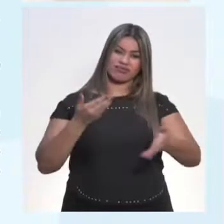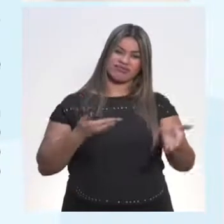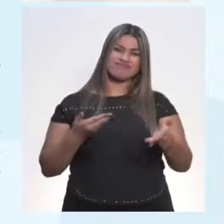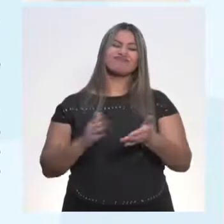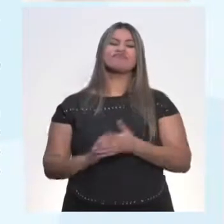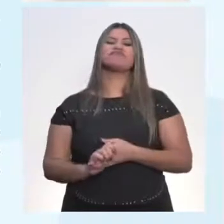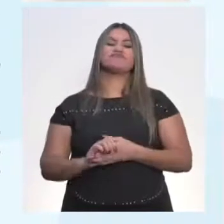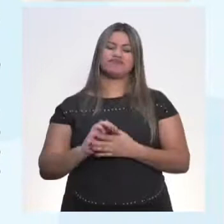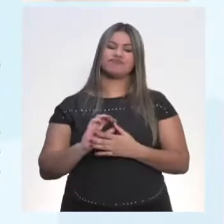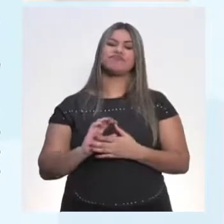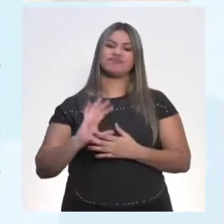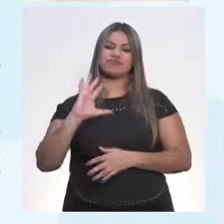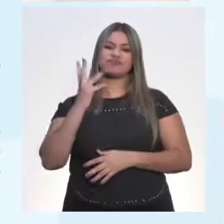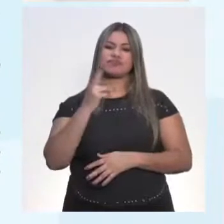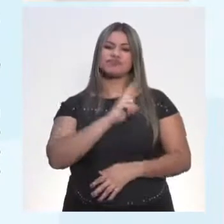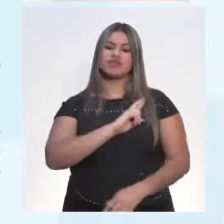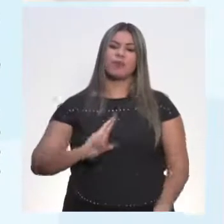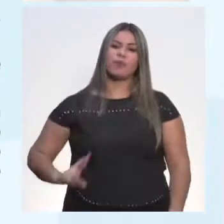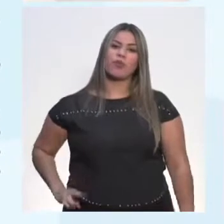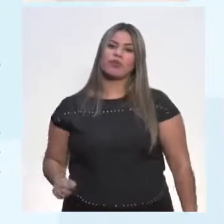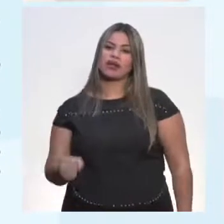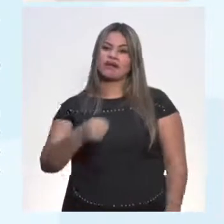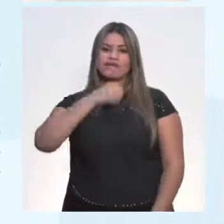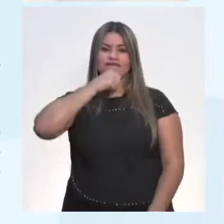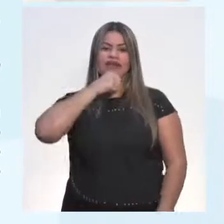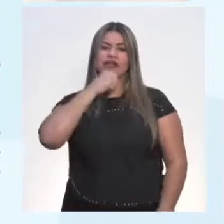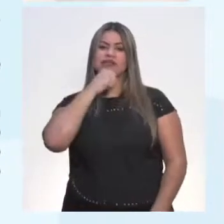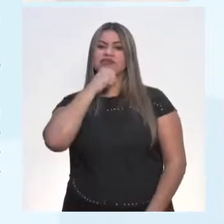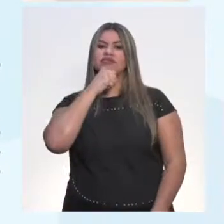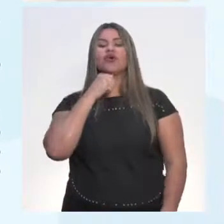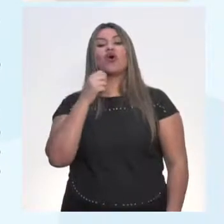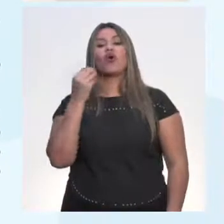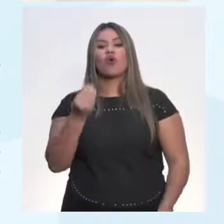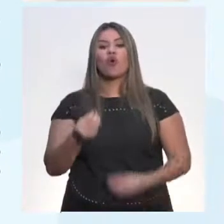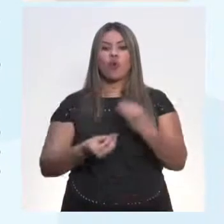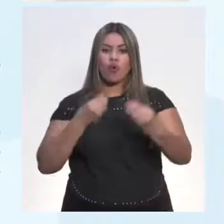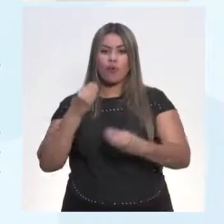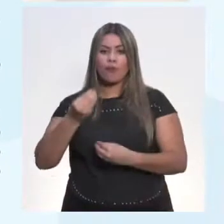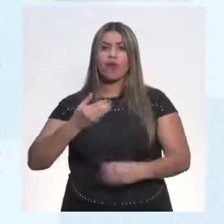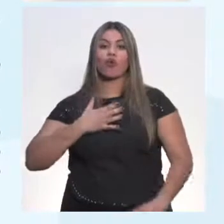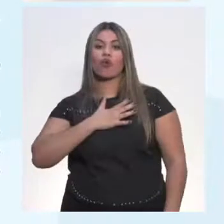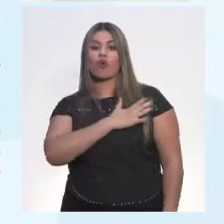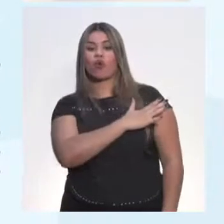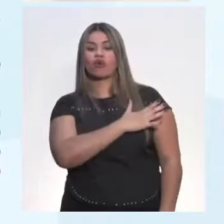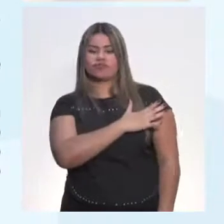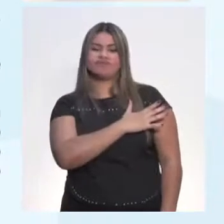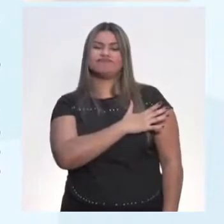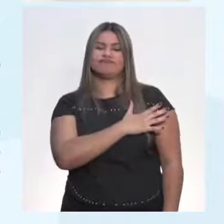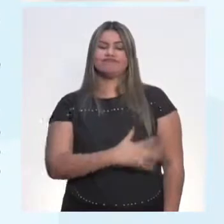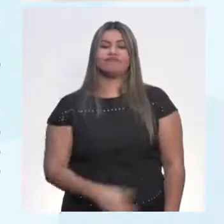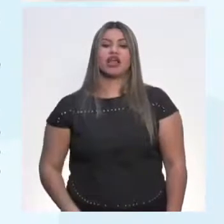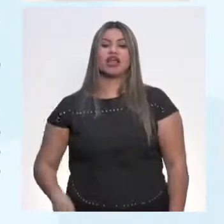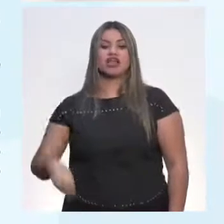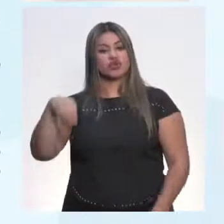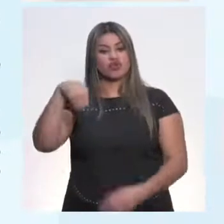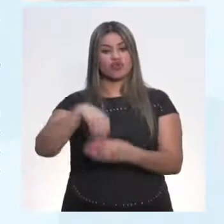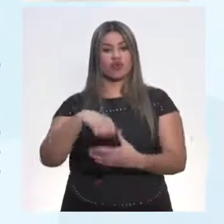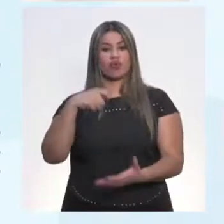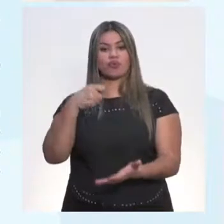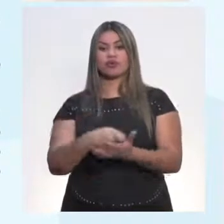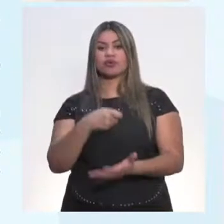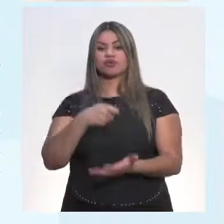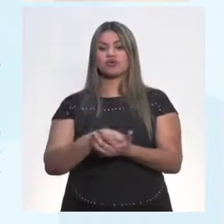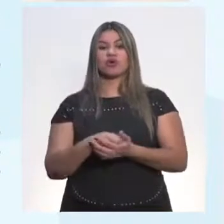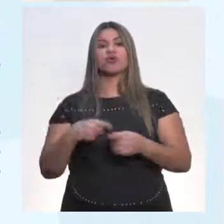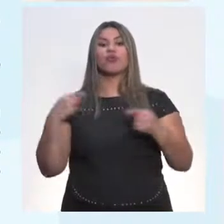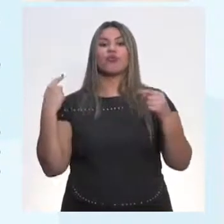então isso já aconteceu por exemplo na república velha né no período do coronelismo e o voto é obrigatório tendo em vista que